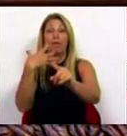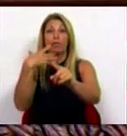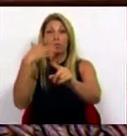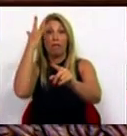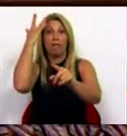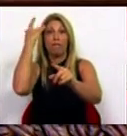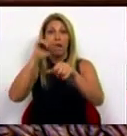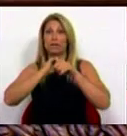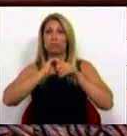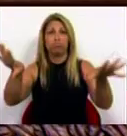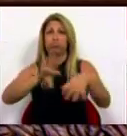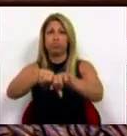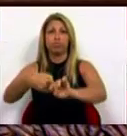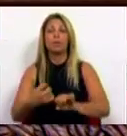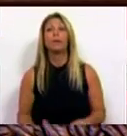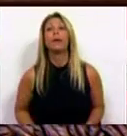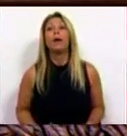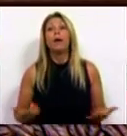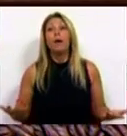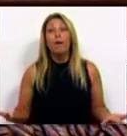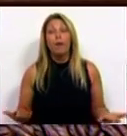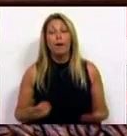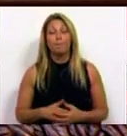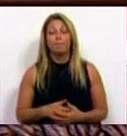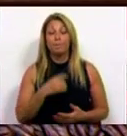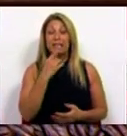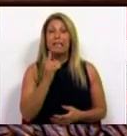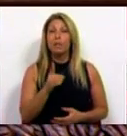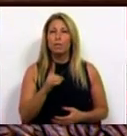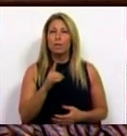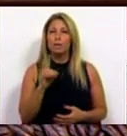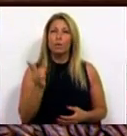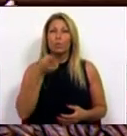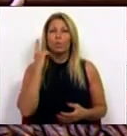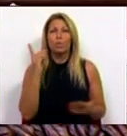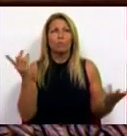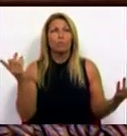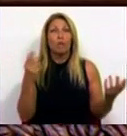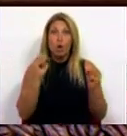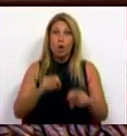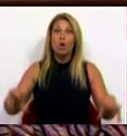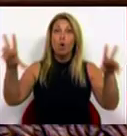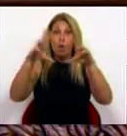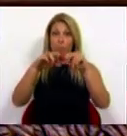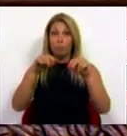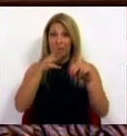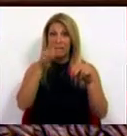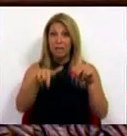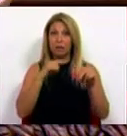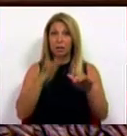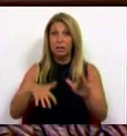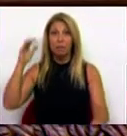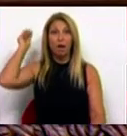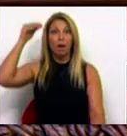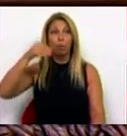Ora, dizer isto não é, convenhamos, senhoras e senhores deputados, nenhuma novidade para a Assembleia da República.